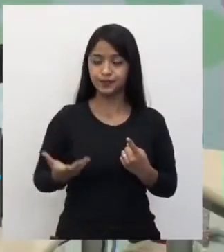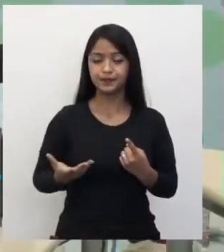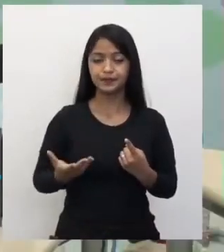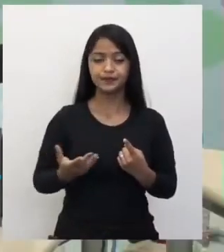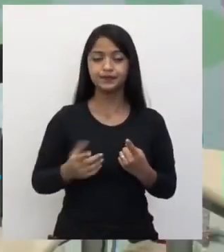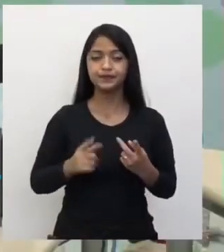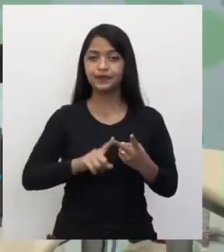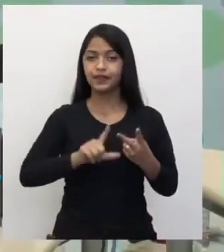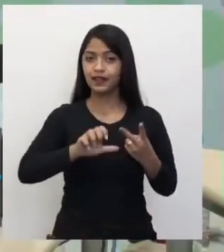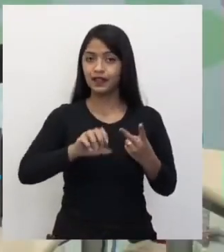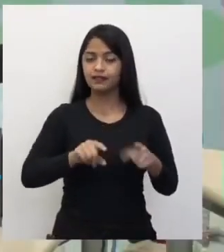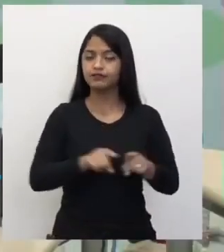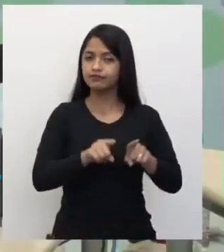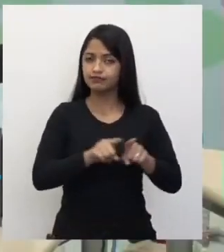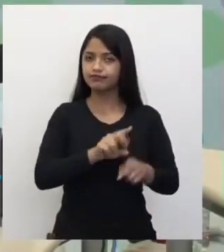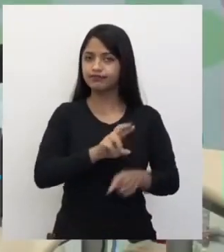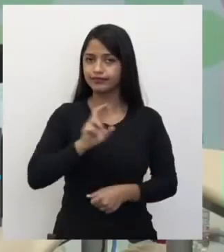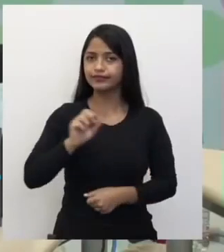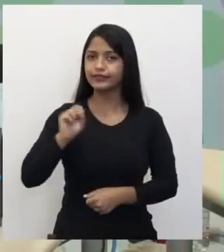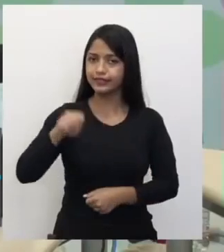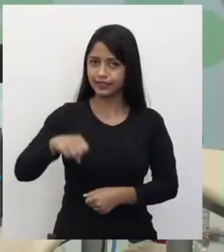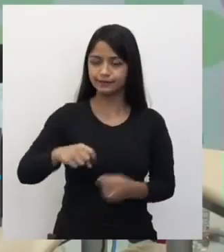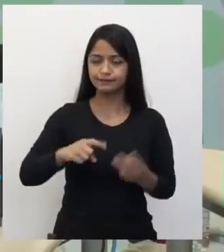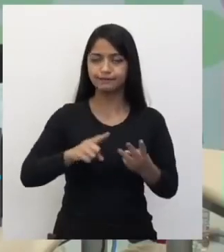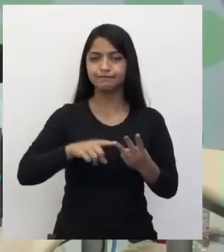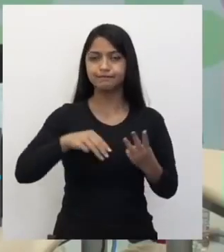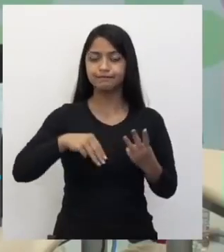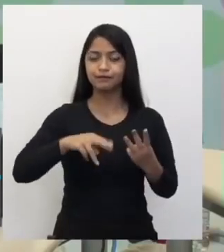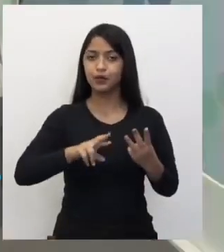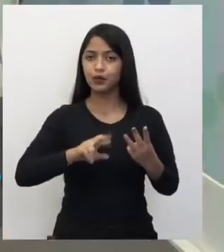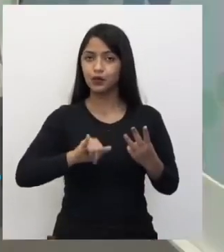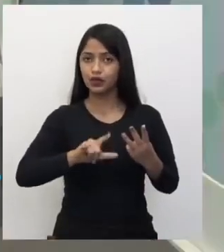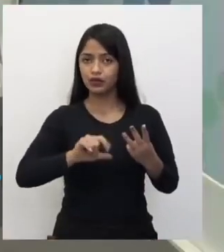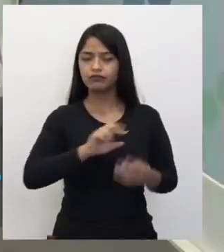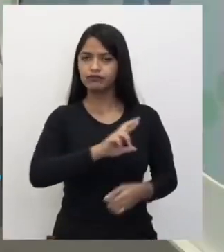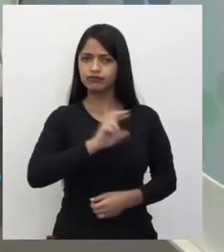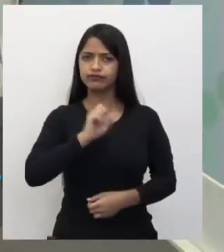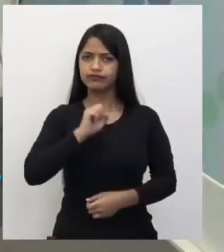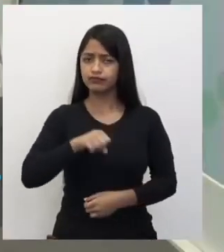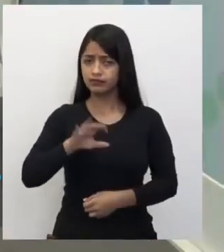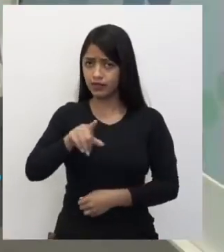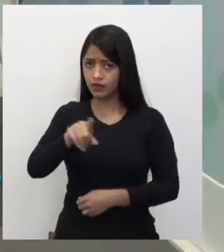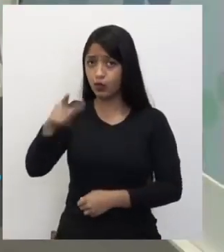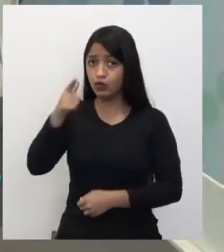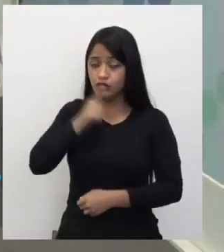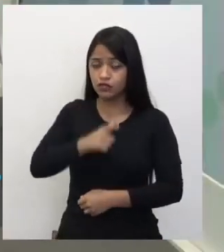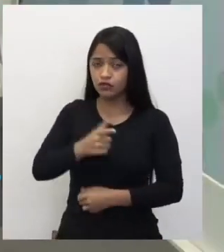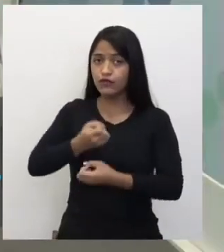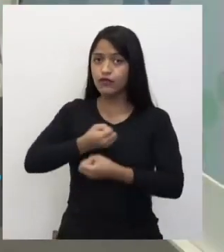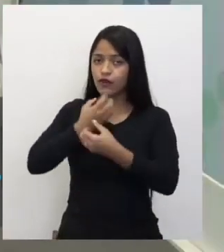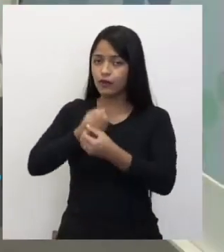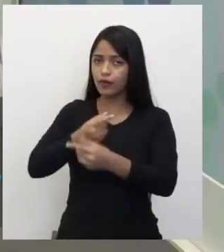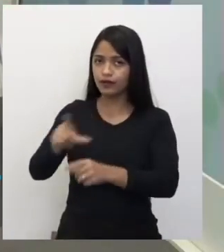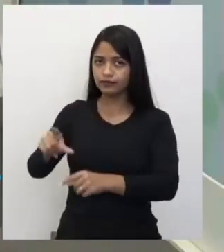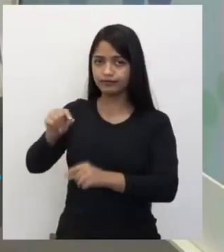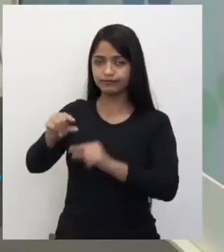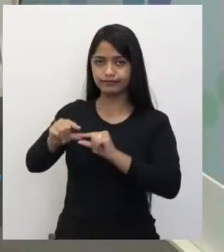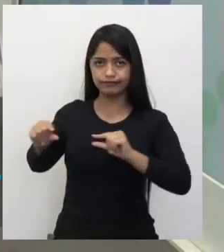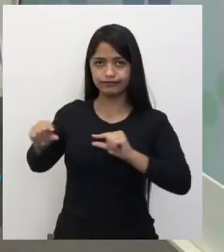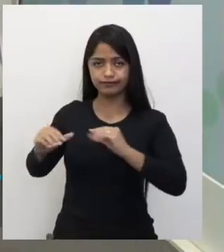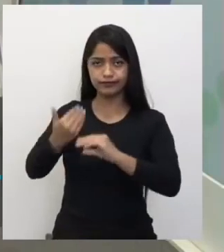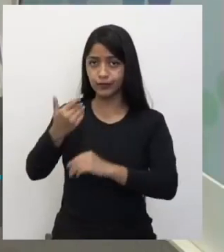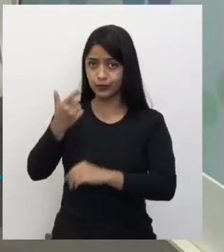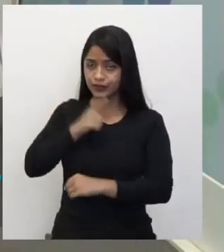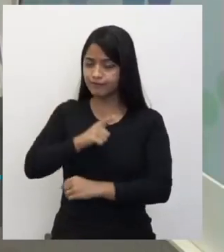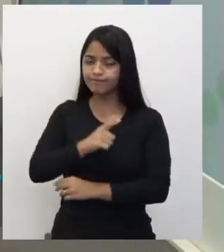o Léo colocou sim, Murilo colocou Mas eles sim, conseguiram Laura coletar sim. informação? Não, acho que eles não conseguiram coletar a informação, mas